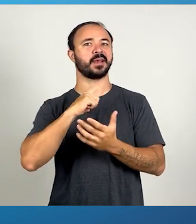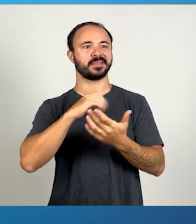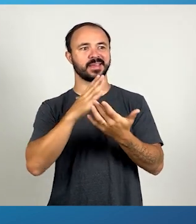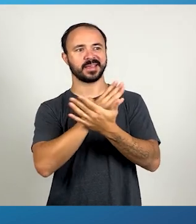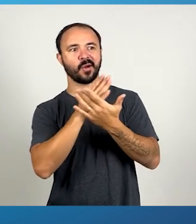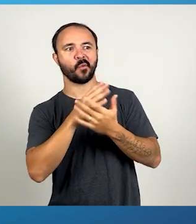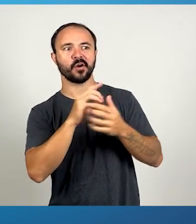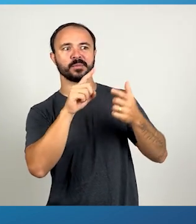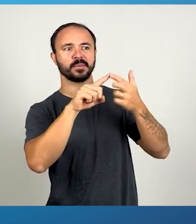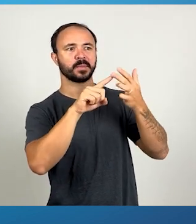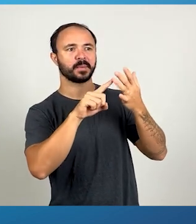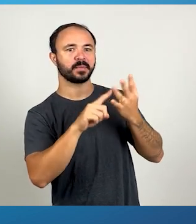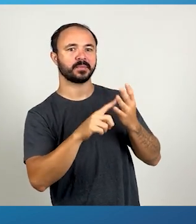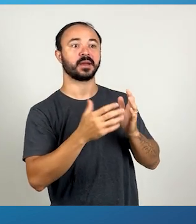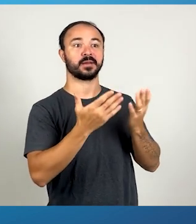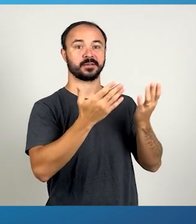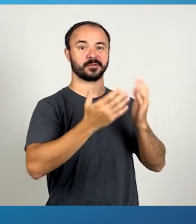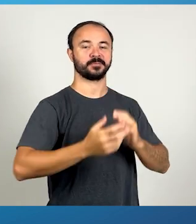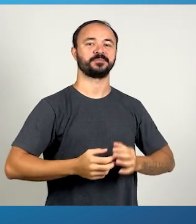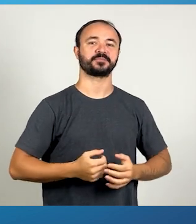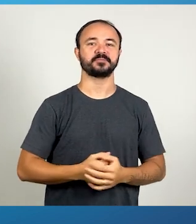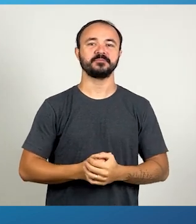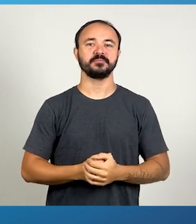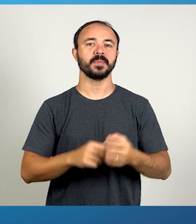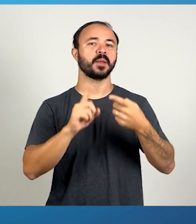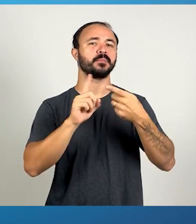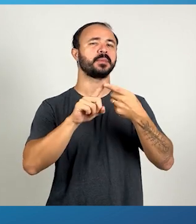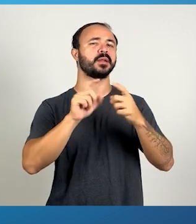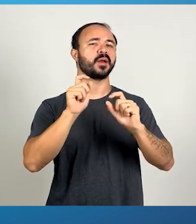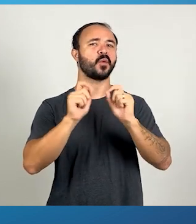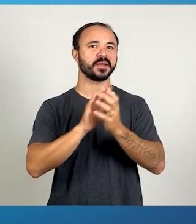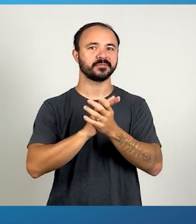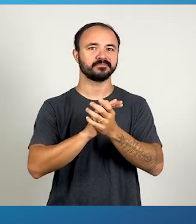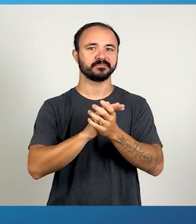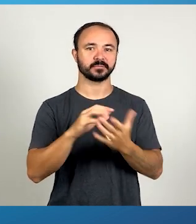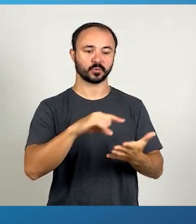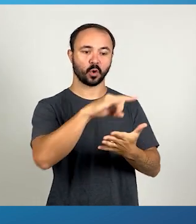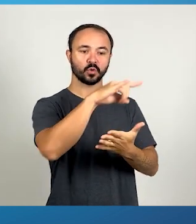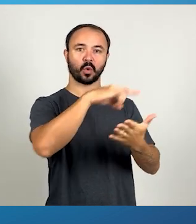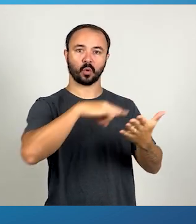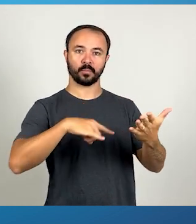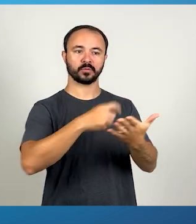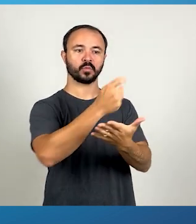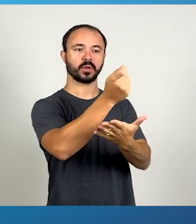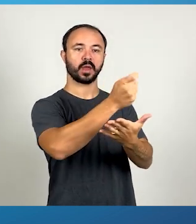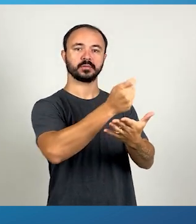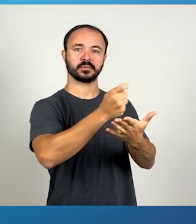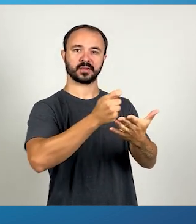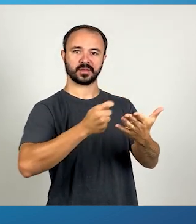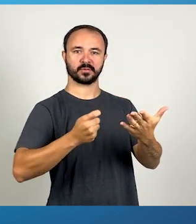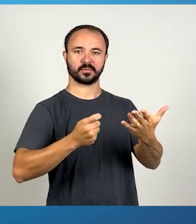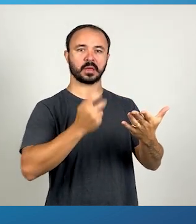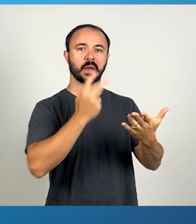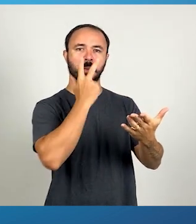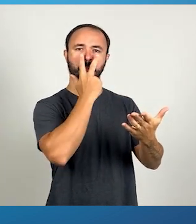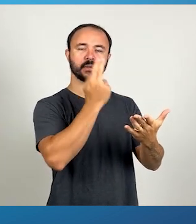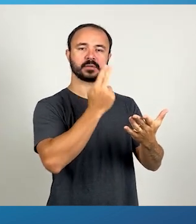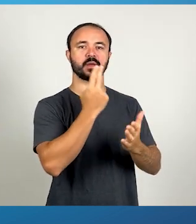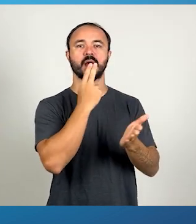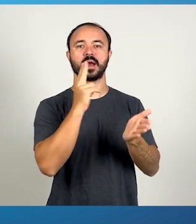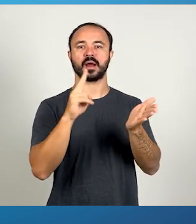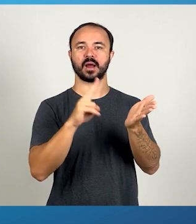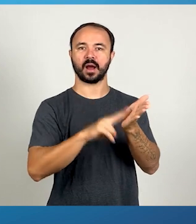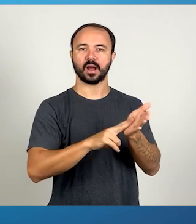espiar o passado. Primeiro são os documentos escritos, que são como cartas,